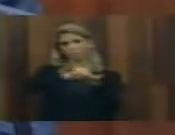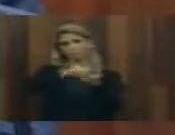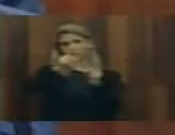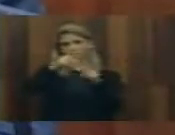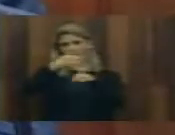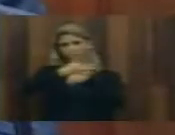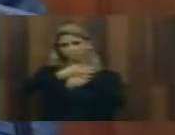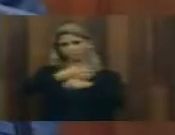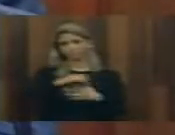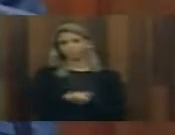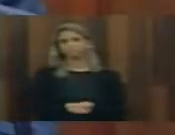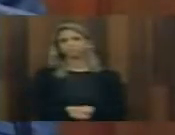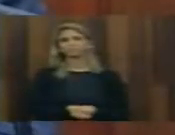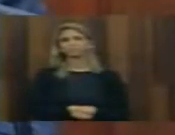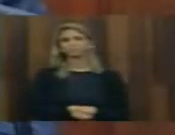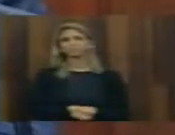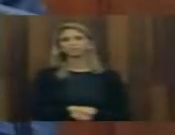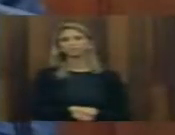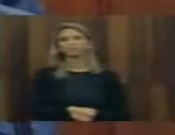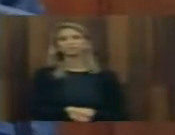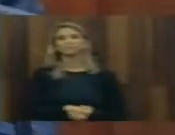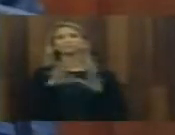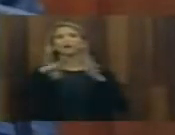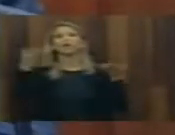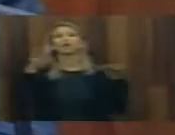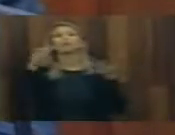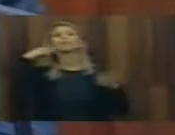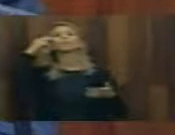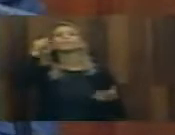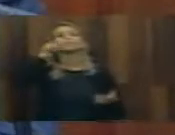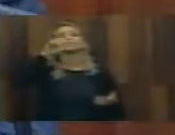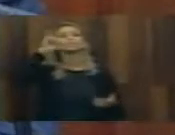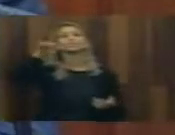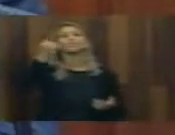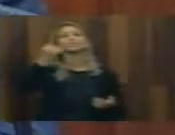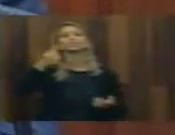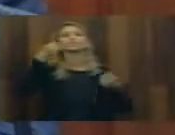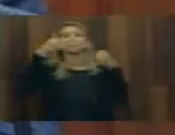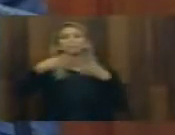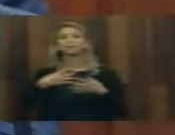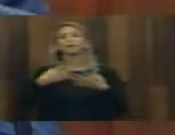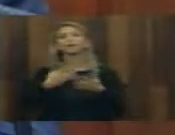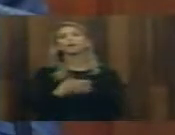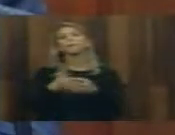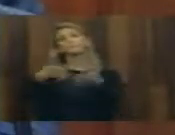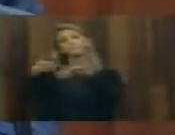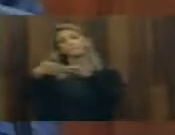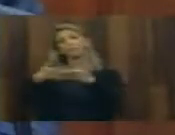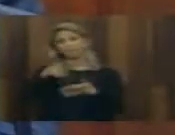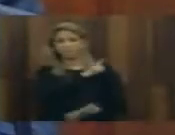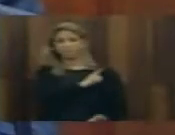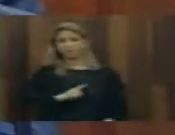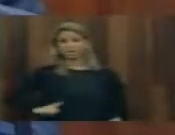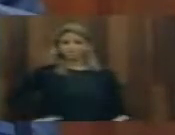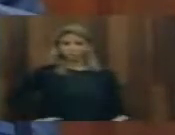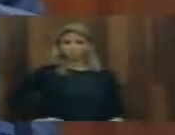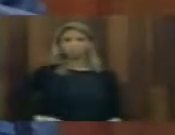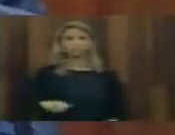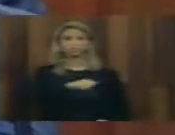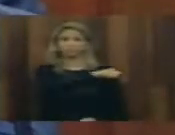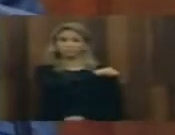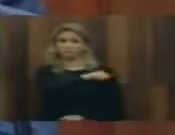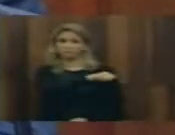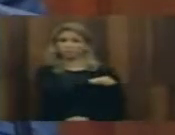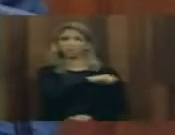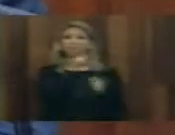Requerimento 253/19, promovente Letícia Jota, solicita ao senhor governador do estado do Rio de Janeiro, o senhor Wilson Witzel,